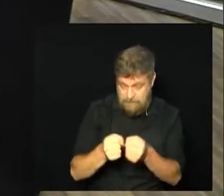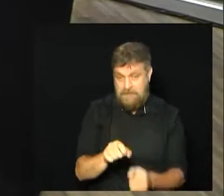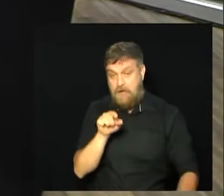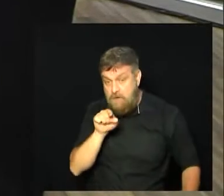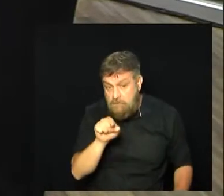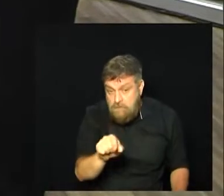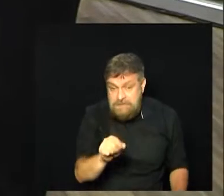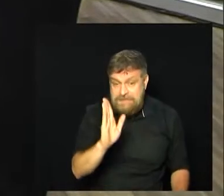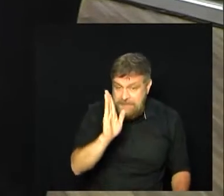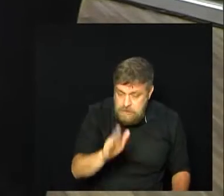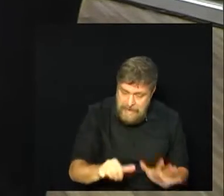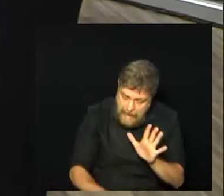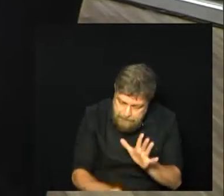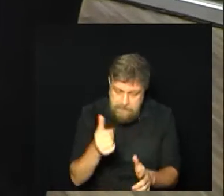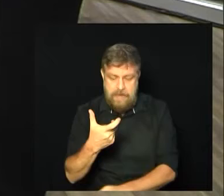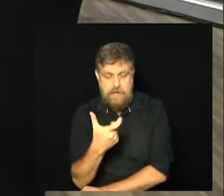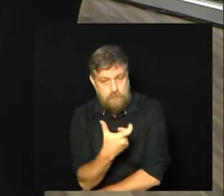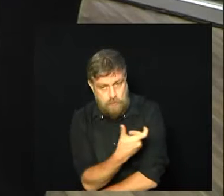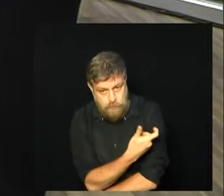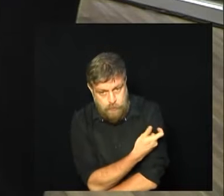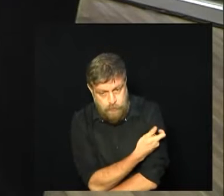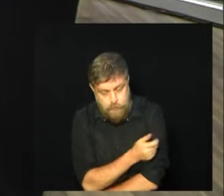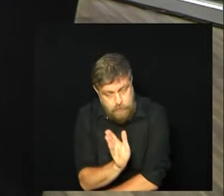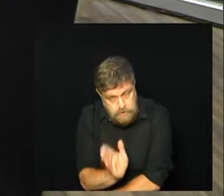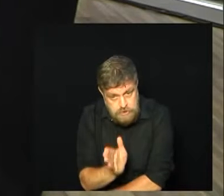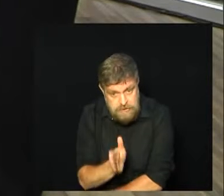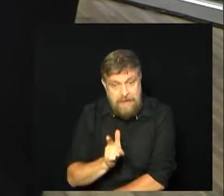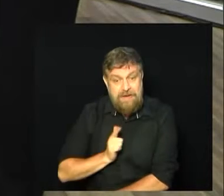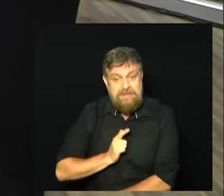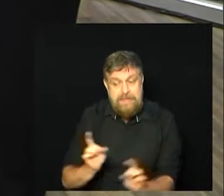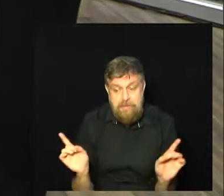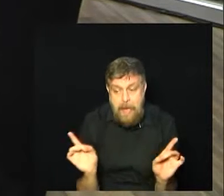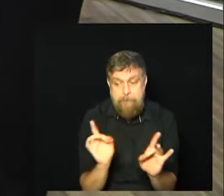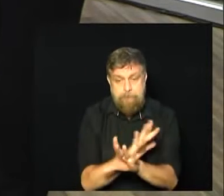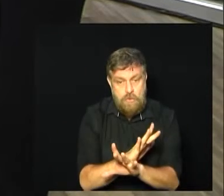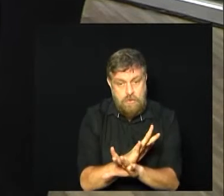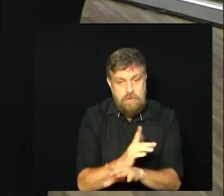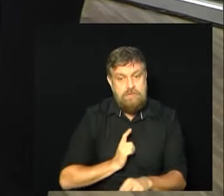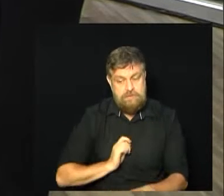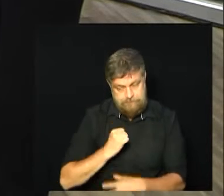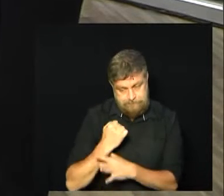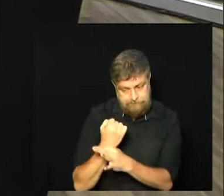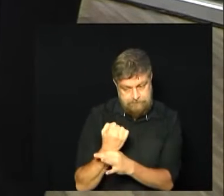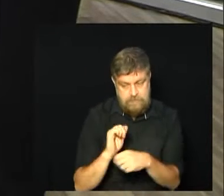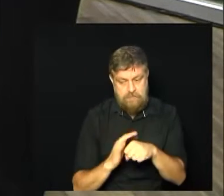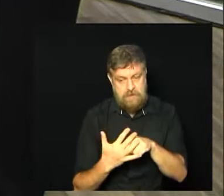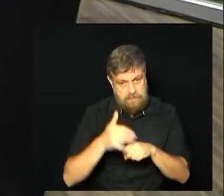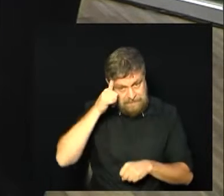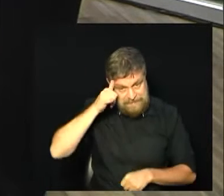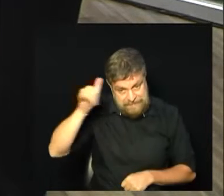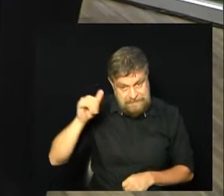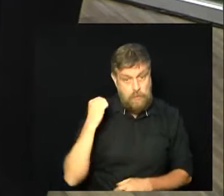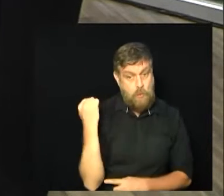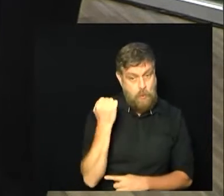você que já tomou a primeira dose da vacina, para você ficar completamente imunizado contra a forma